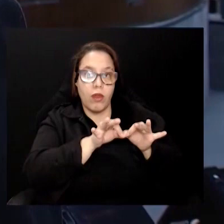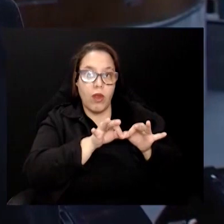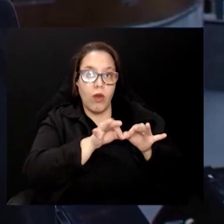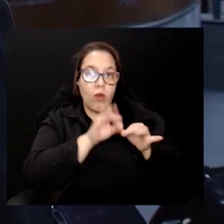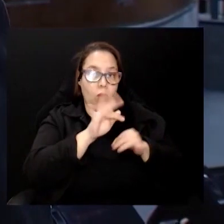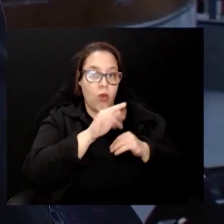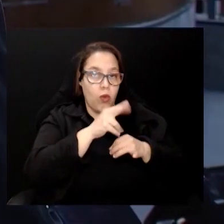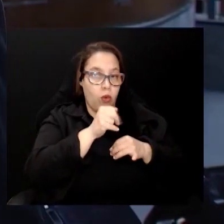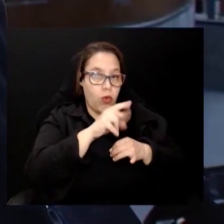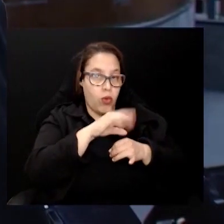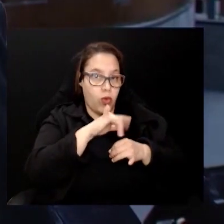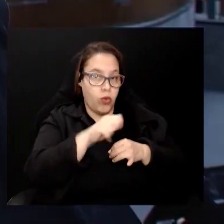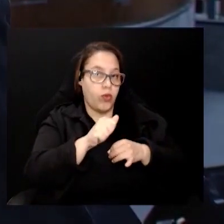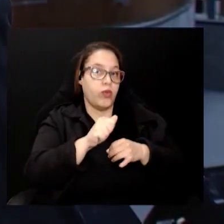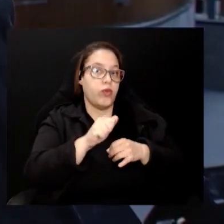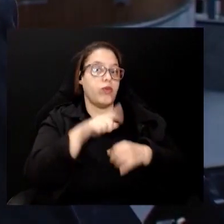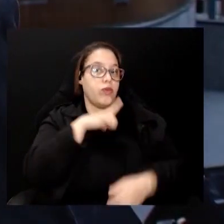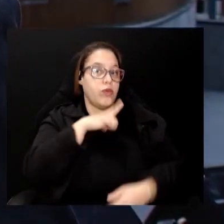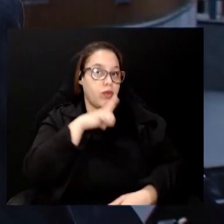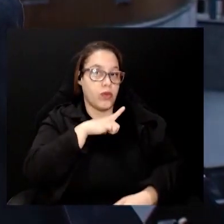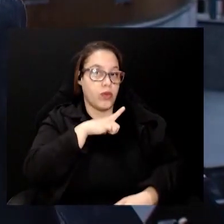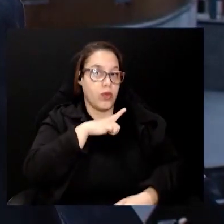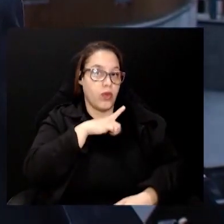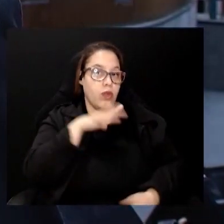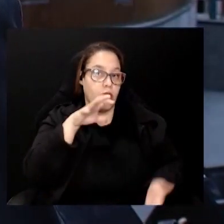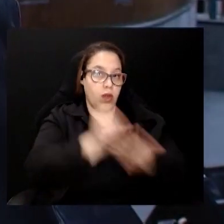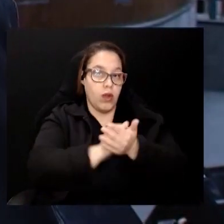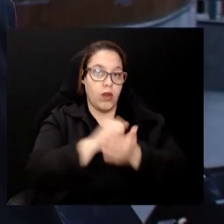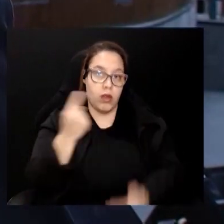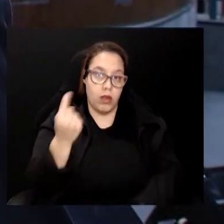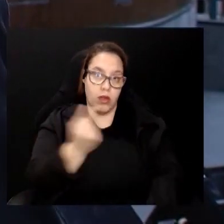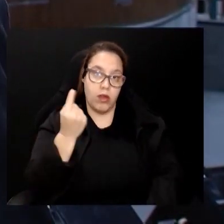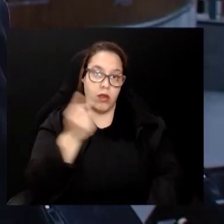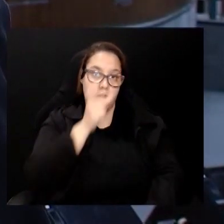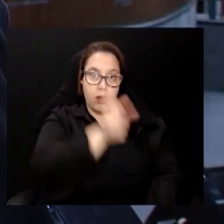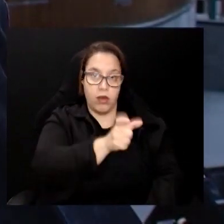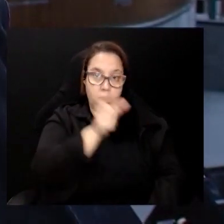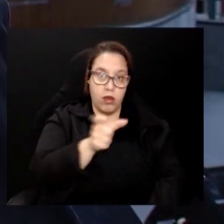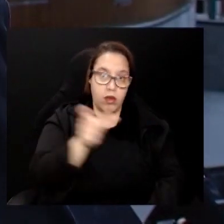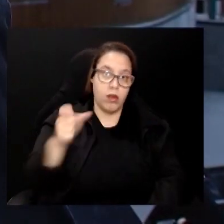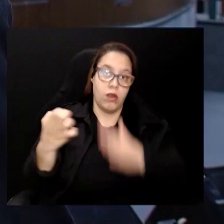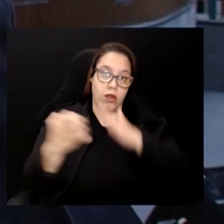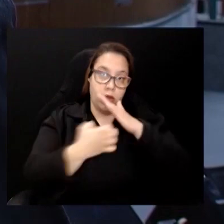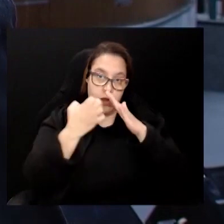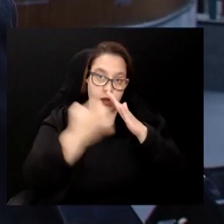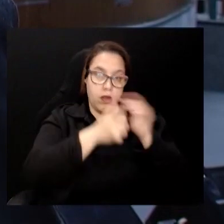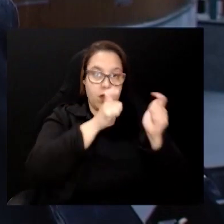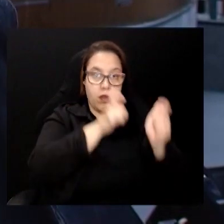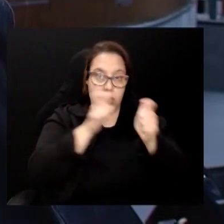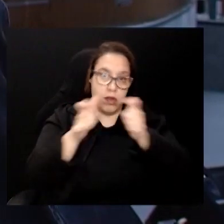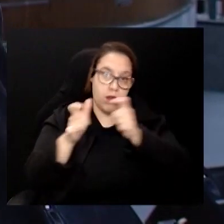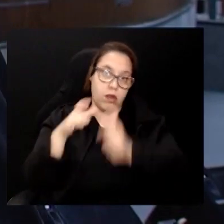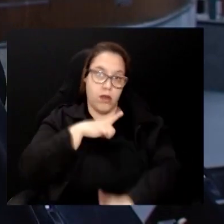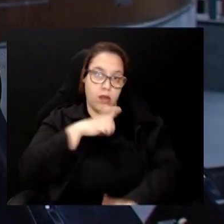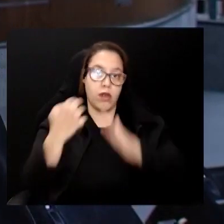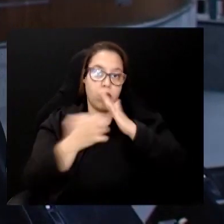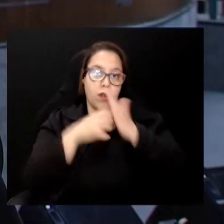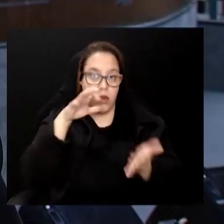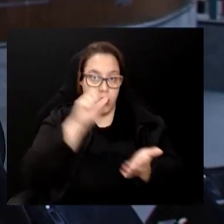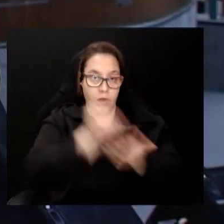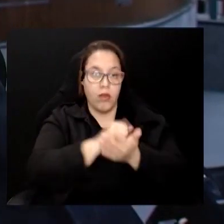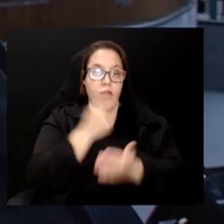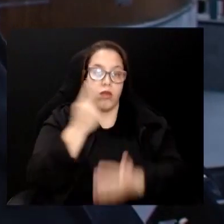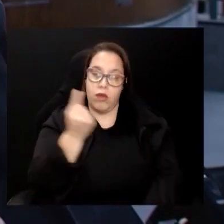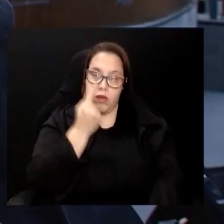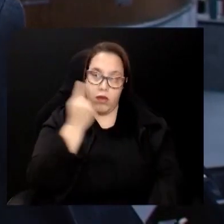ela traz a matrícula individualizada para cada empresa. Então, cada empresa vai tendo a sua matrícula individualizada, tem a